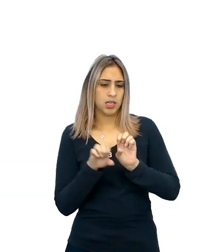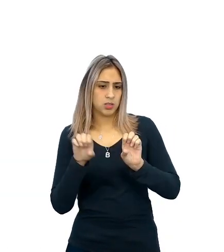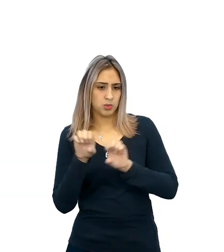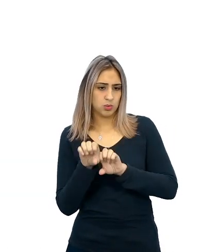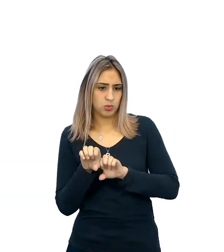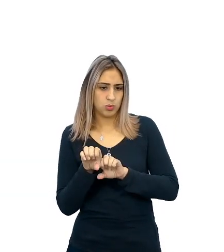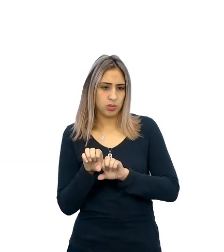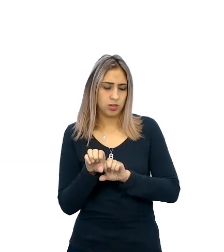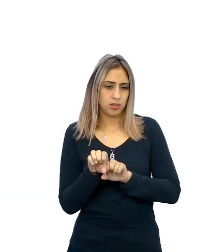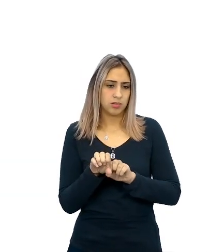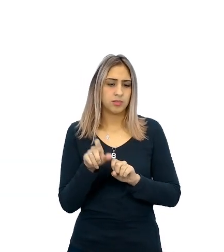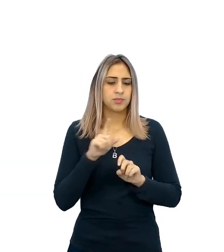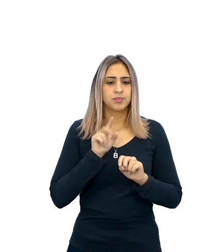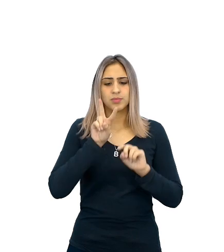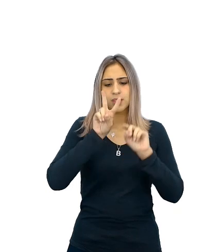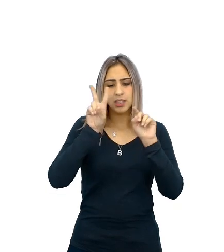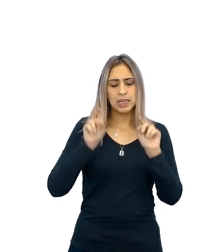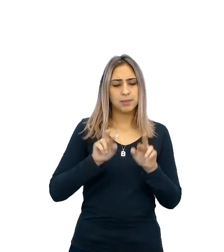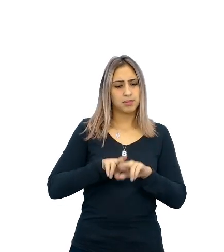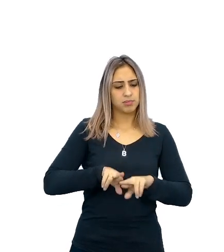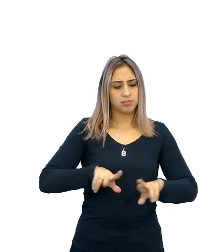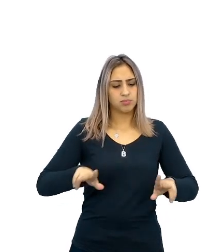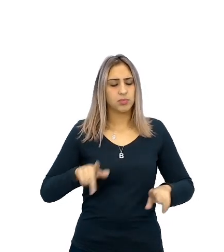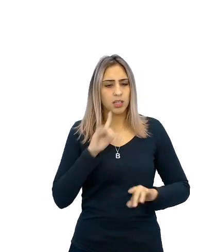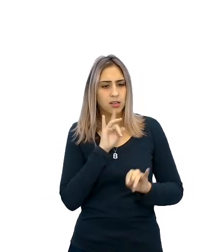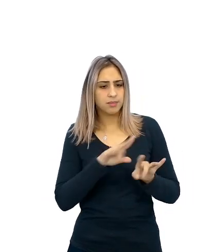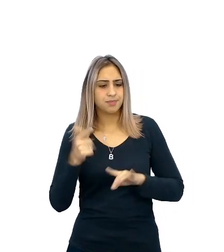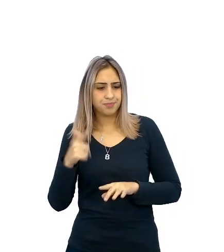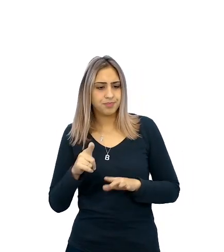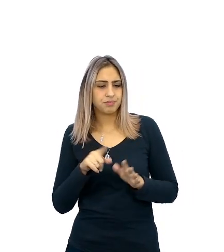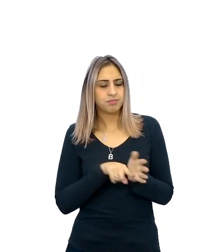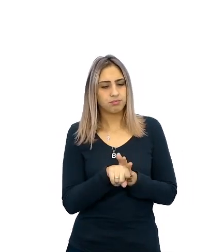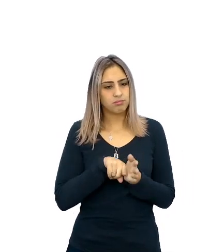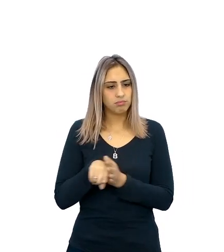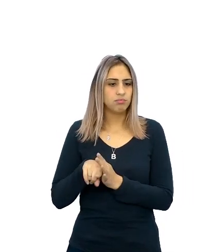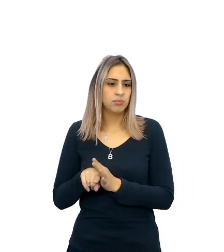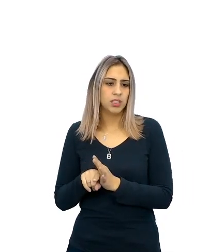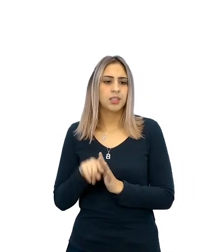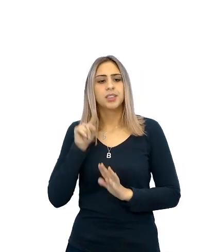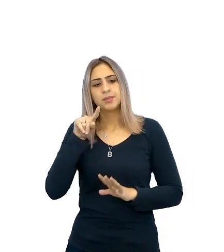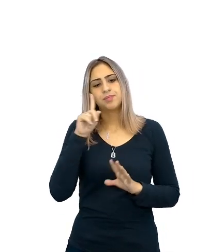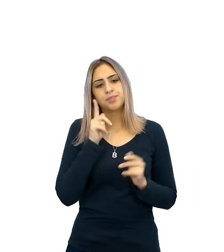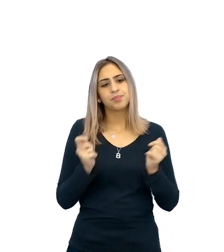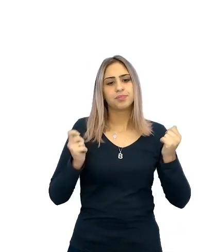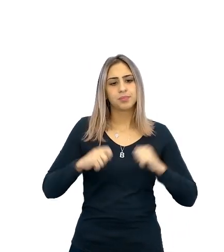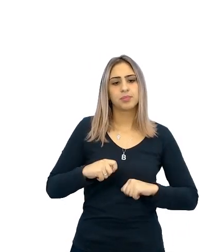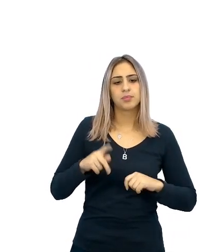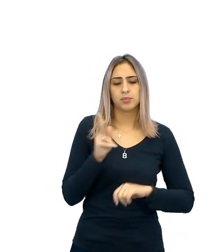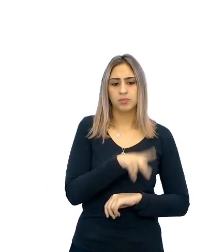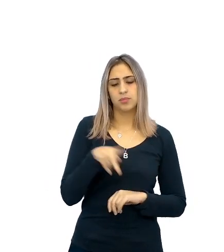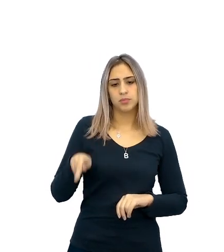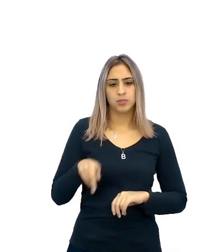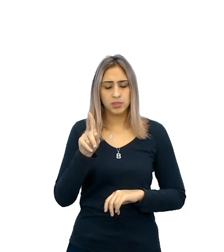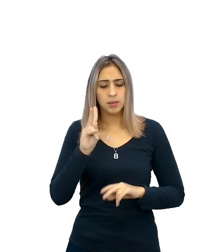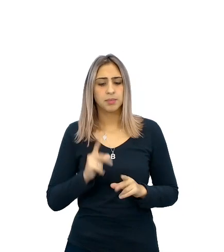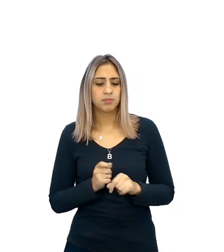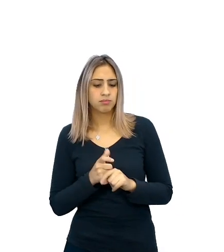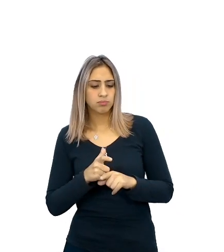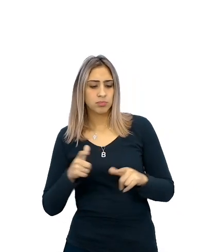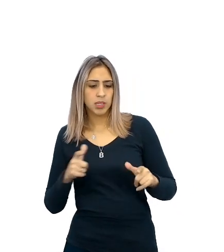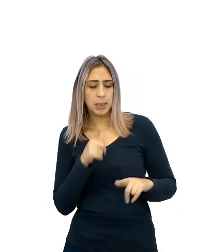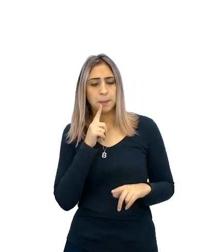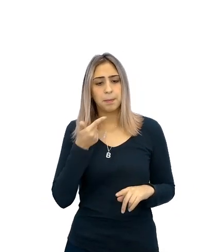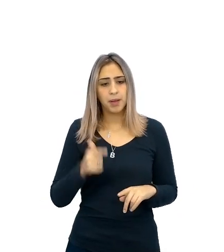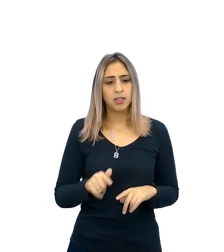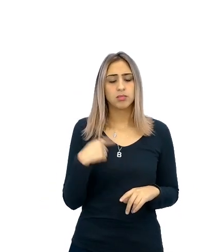estrutura, abordando temas diversos, cada vez mais especializados. Essa competência, professores, se amplia ainda